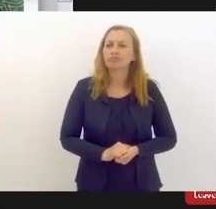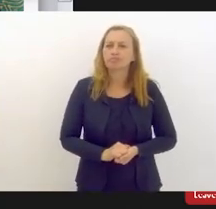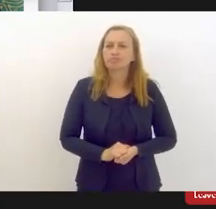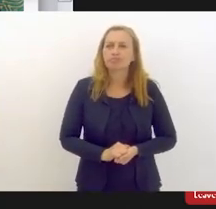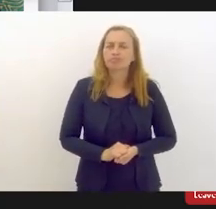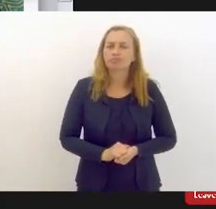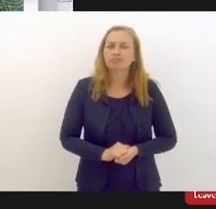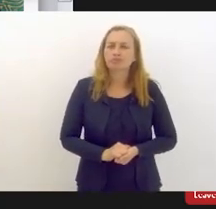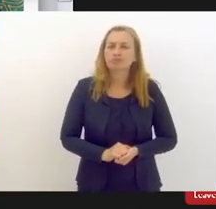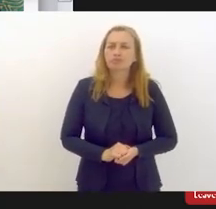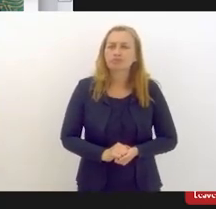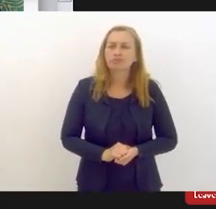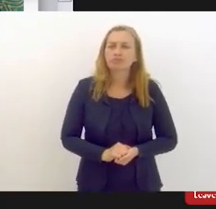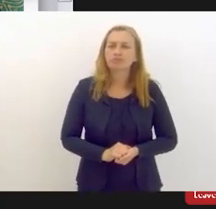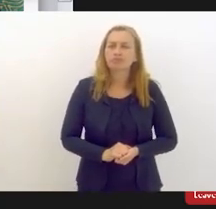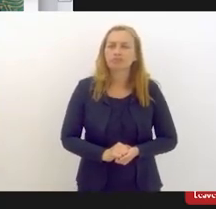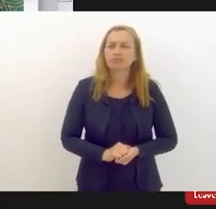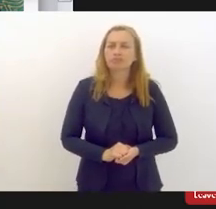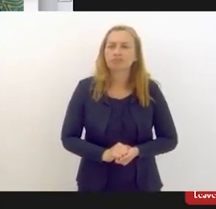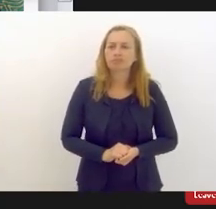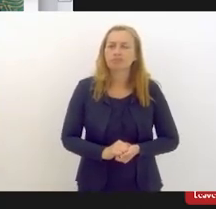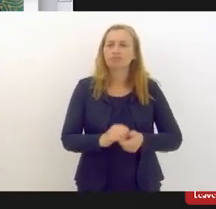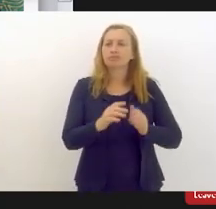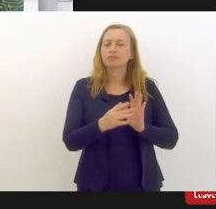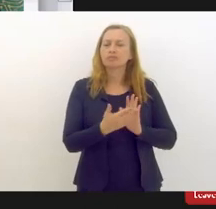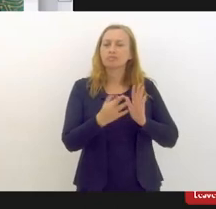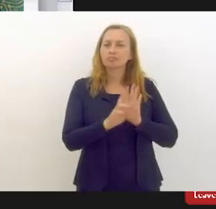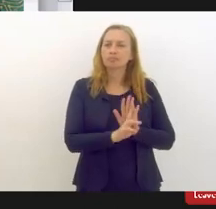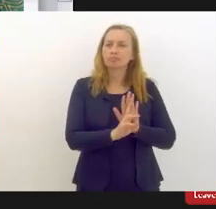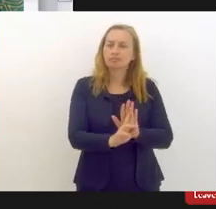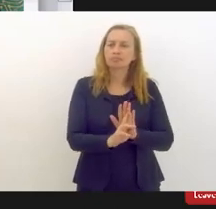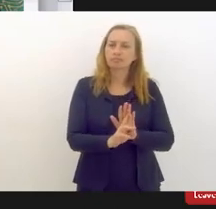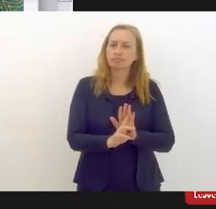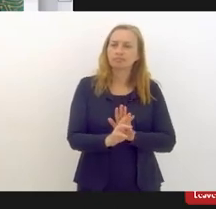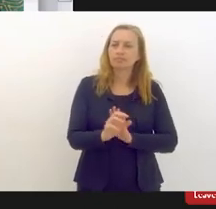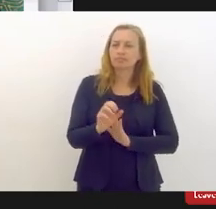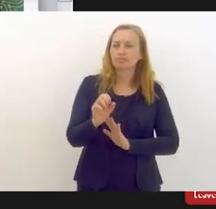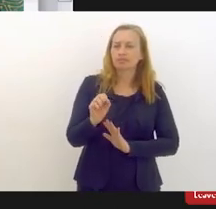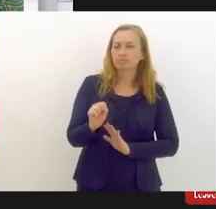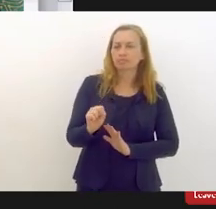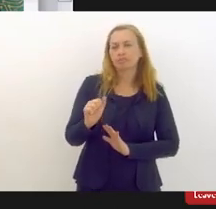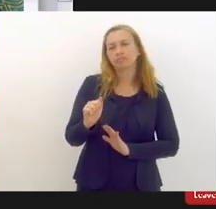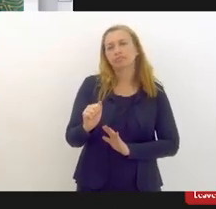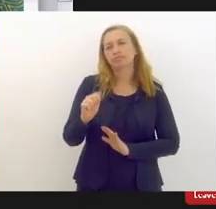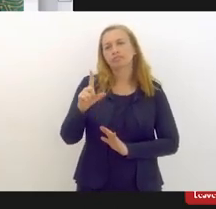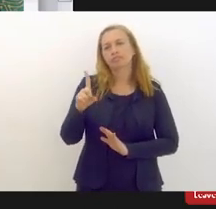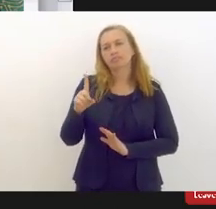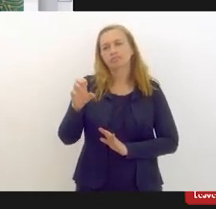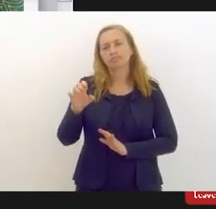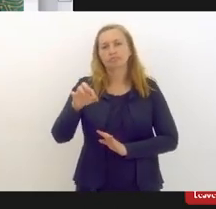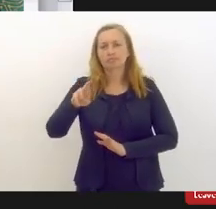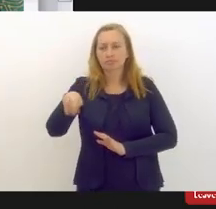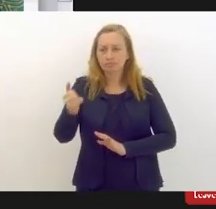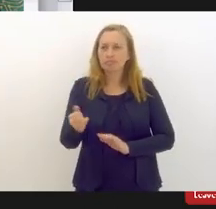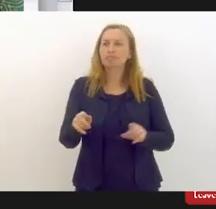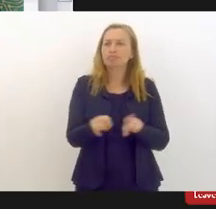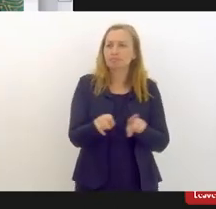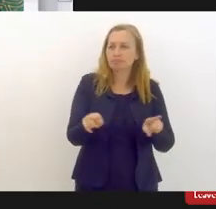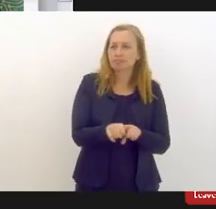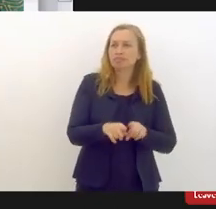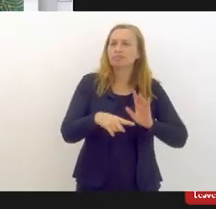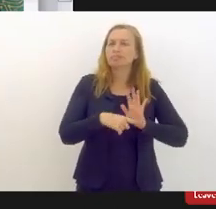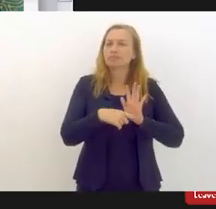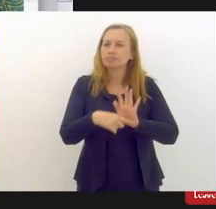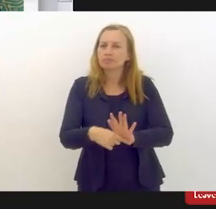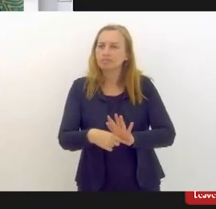que o senhor falou, tem representantes da ADERJ aí. A ADERJ, ela tem, sempre possível também, tem ajudado bastante